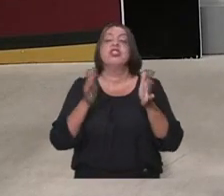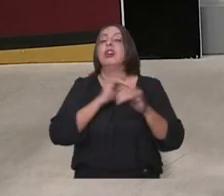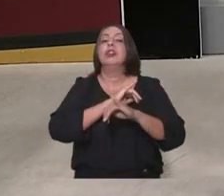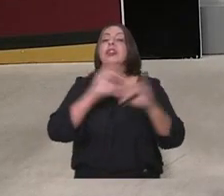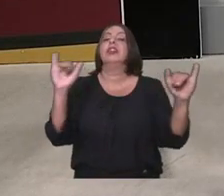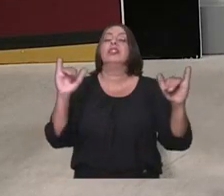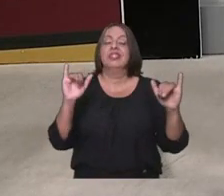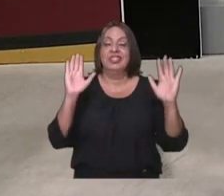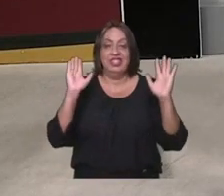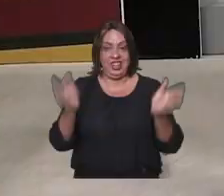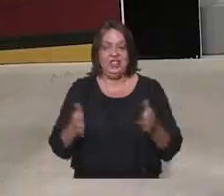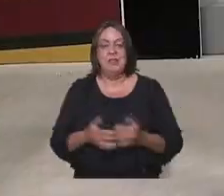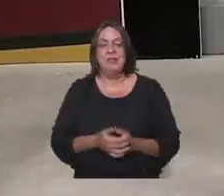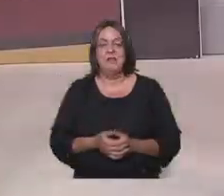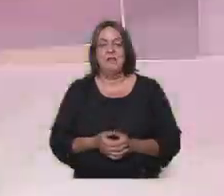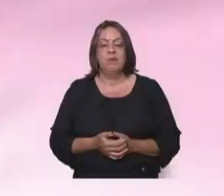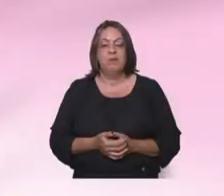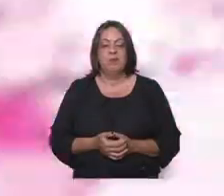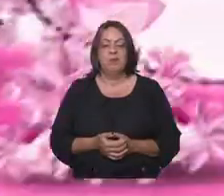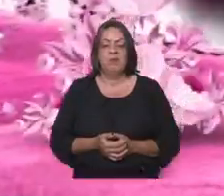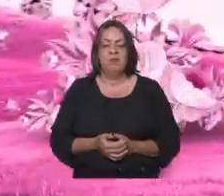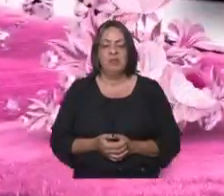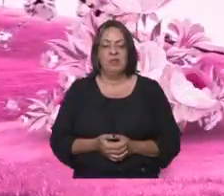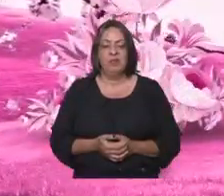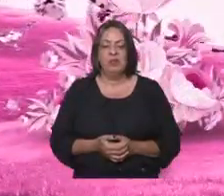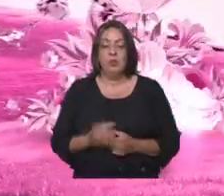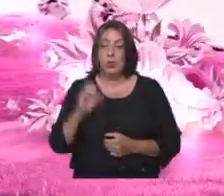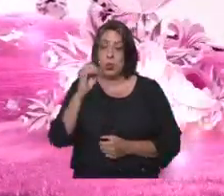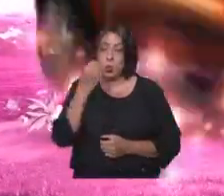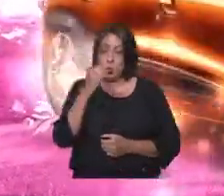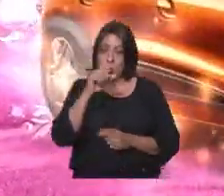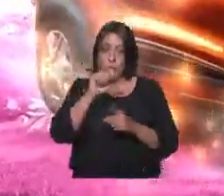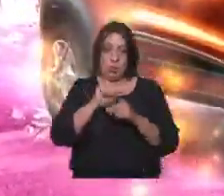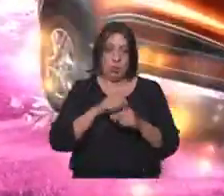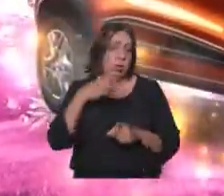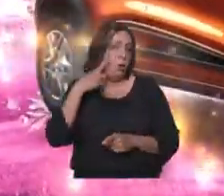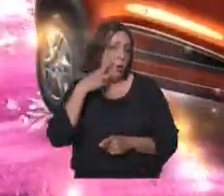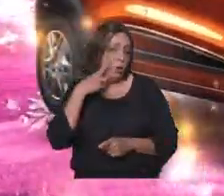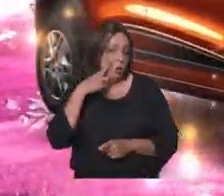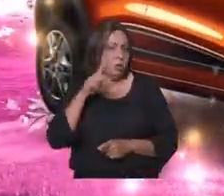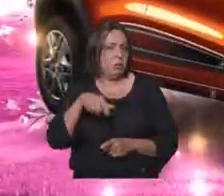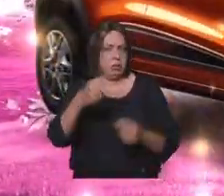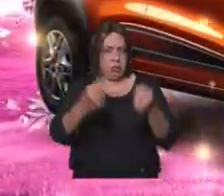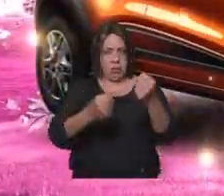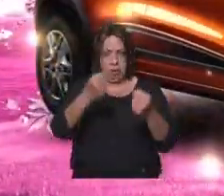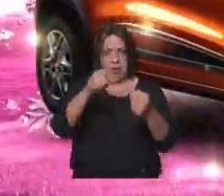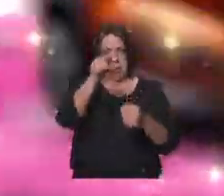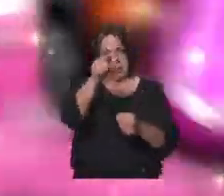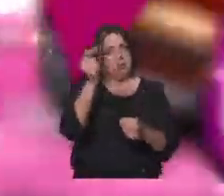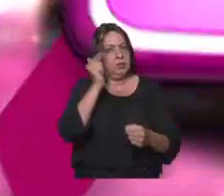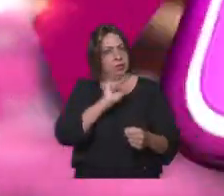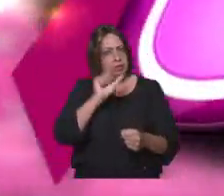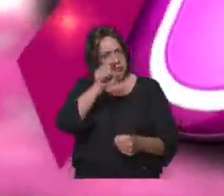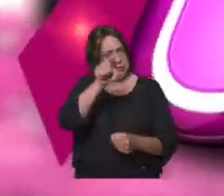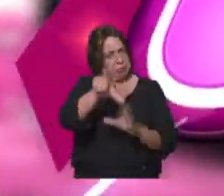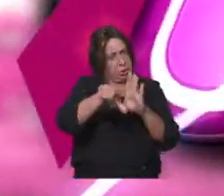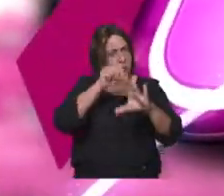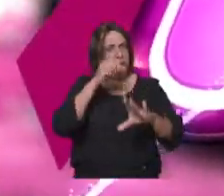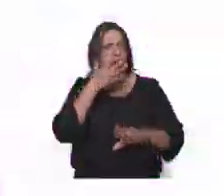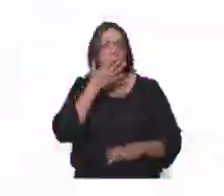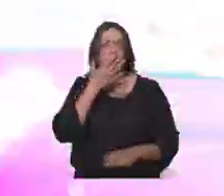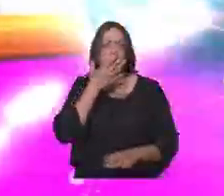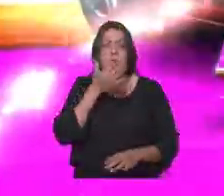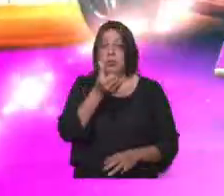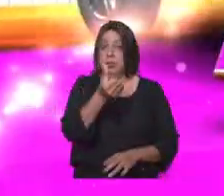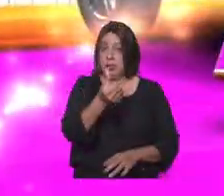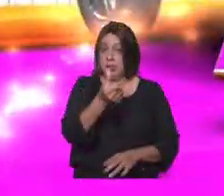vai dar a dica pra você, vai! O outubro é rosa, mas a cor do carro que você vai ganhar no Caju Cap é você quem escolhe. Dia